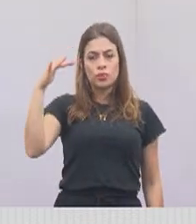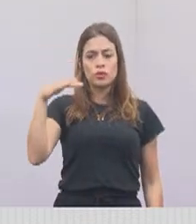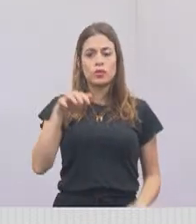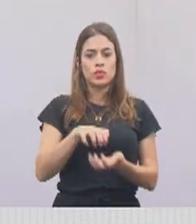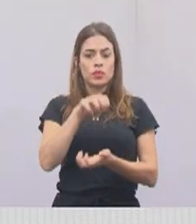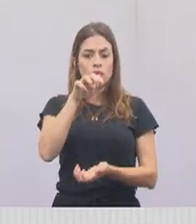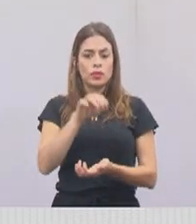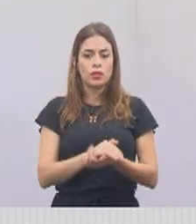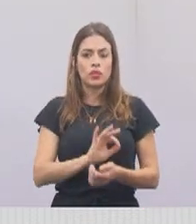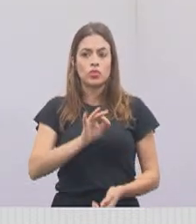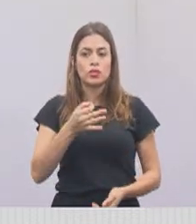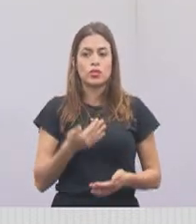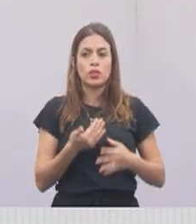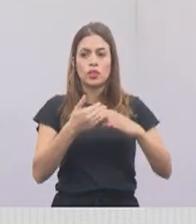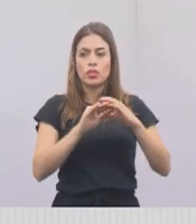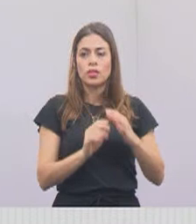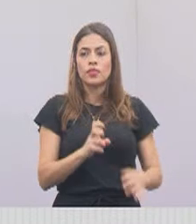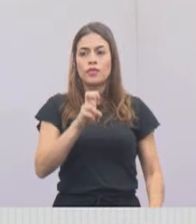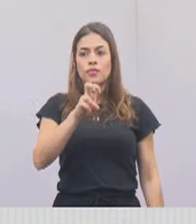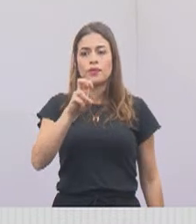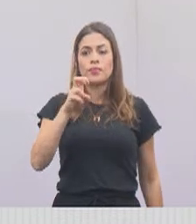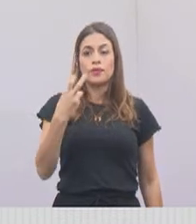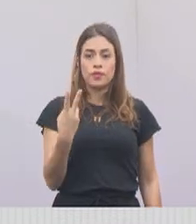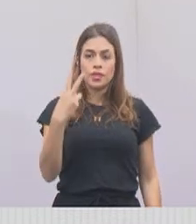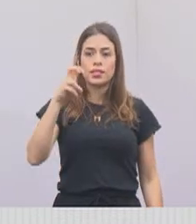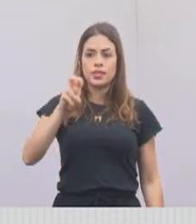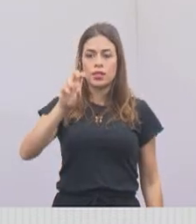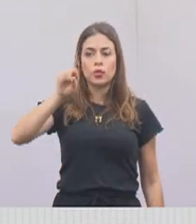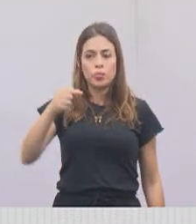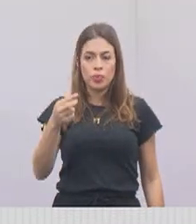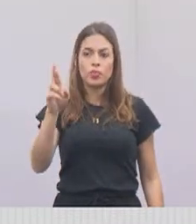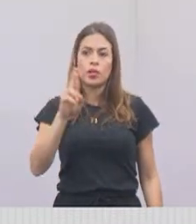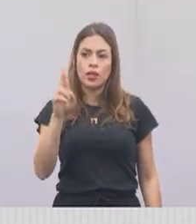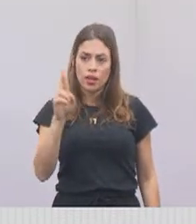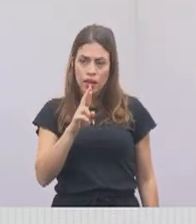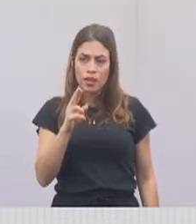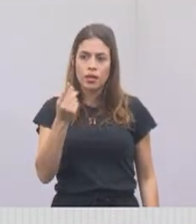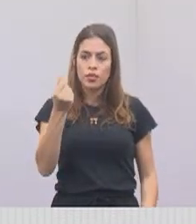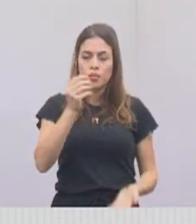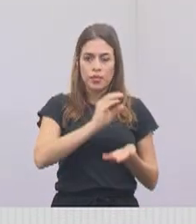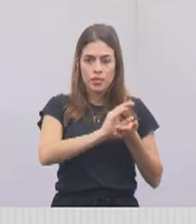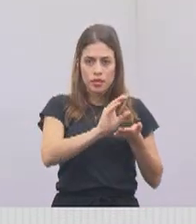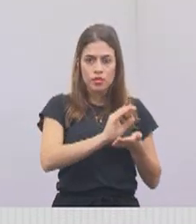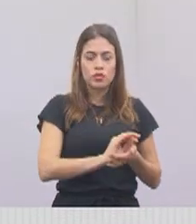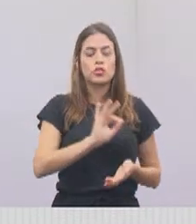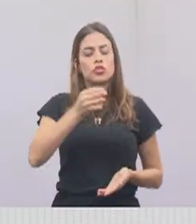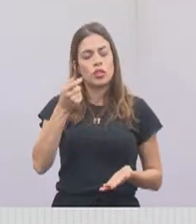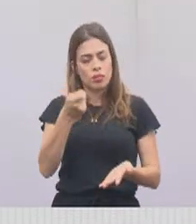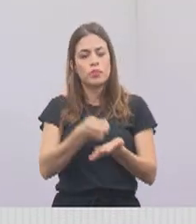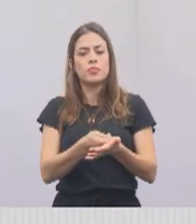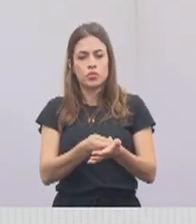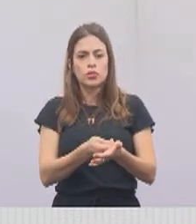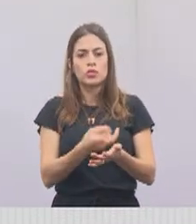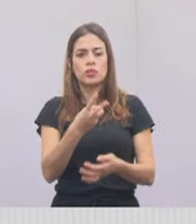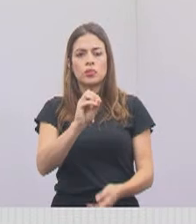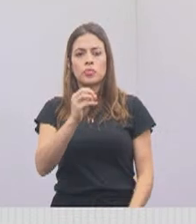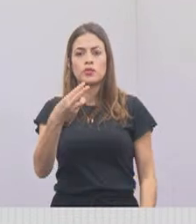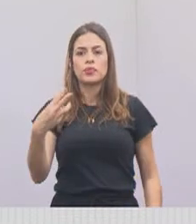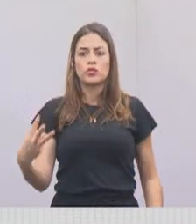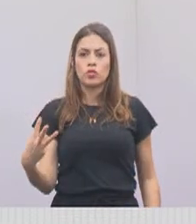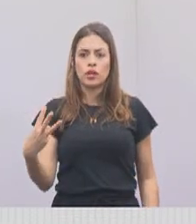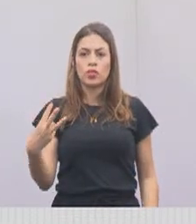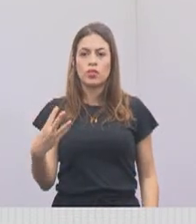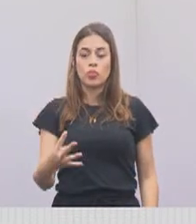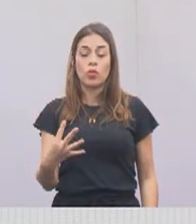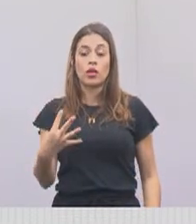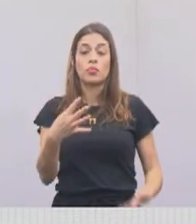R$25 mil já através de emenda impositiva e já me comprometi para o ano de 2024, porque quando o trabalho é sério, a gente tem que valorizar, para que eles